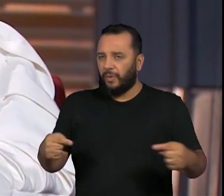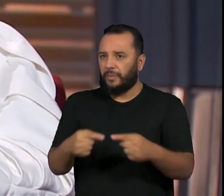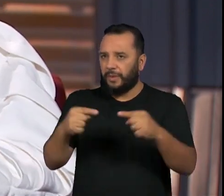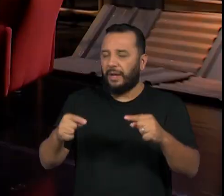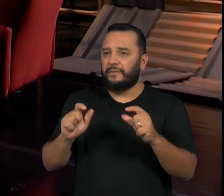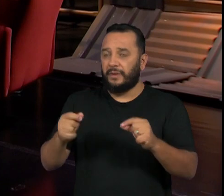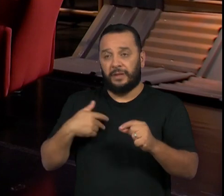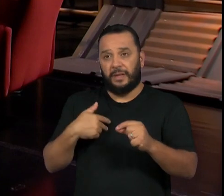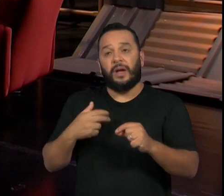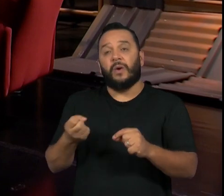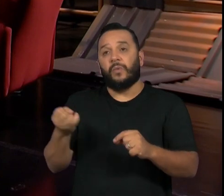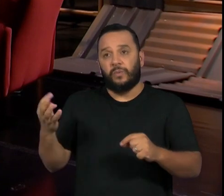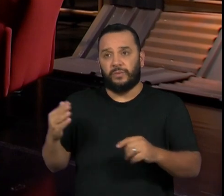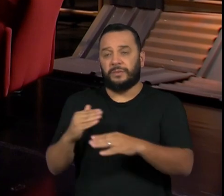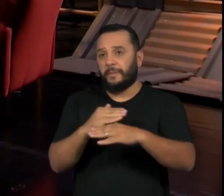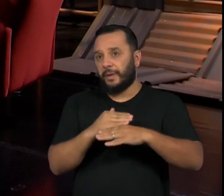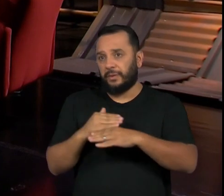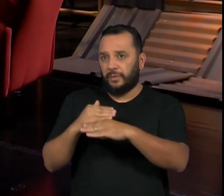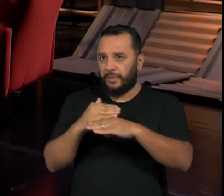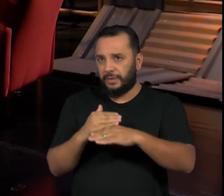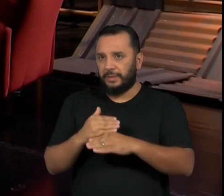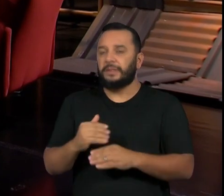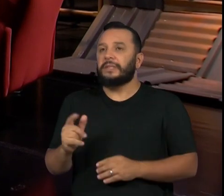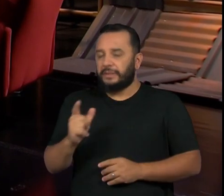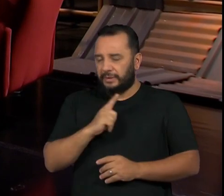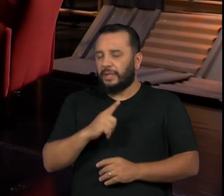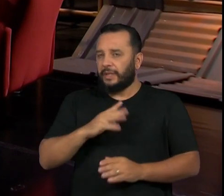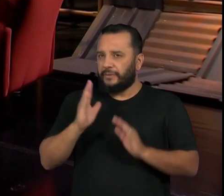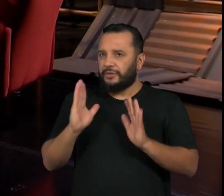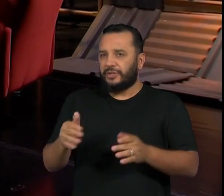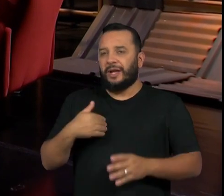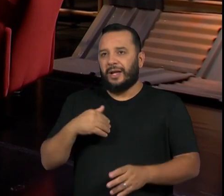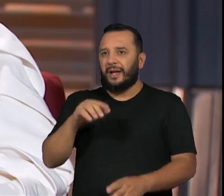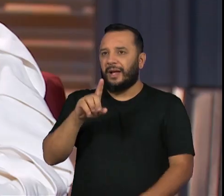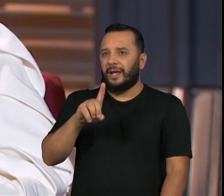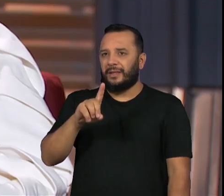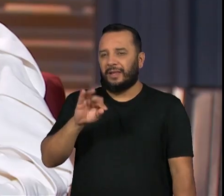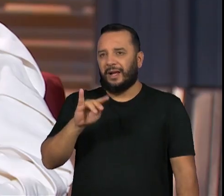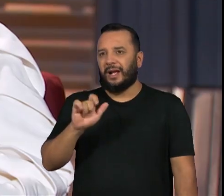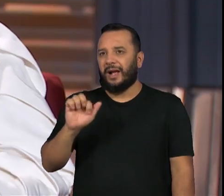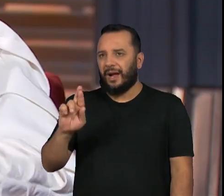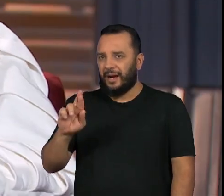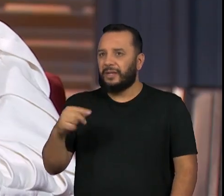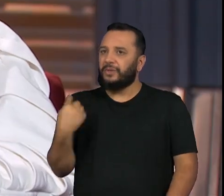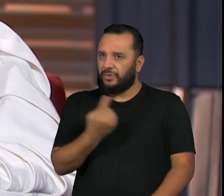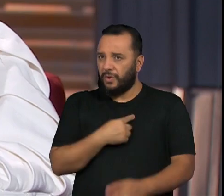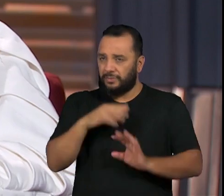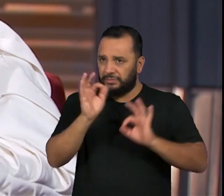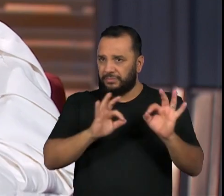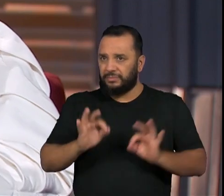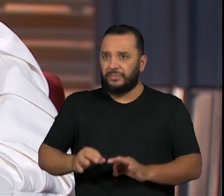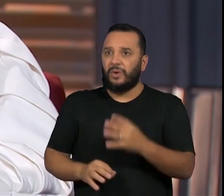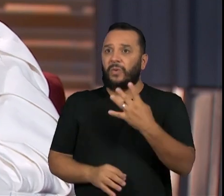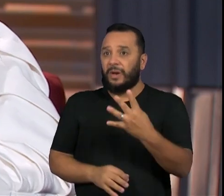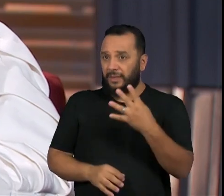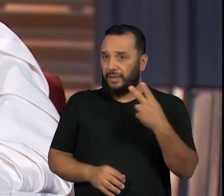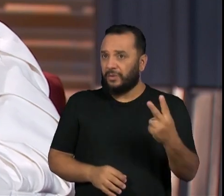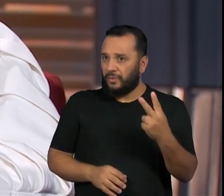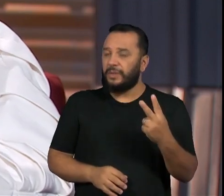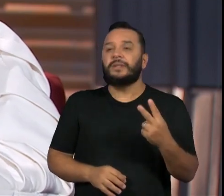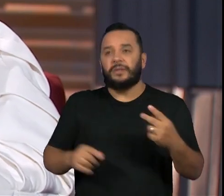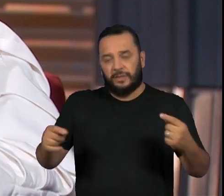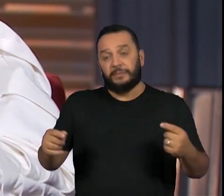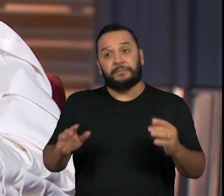muito pequenos. Nesse evento da Dakar Fashion Week, que a gente faz as peças no tamanho 42, que me veste, que é grande para uma